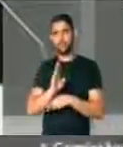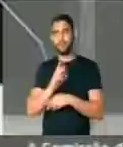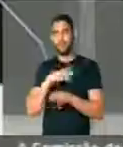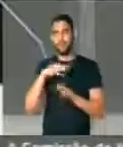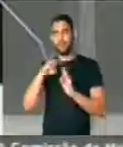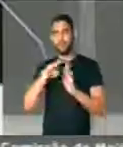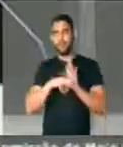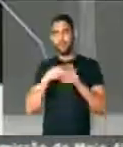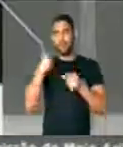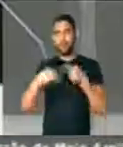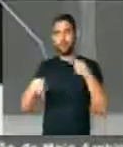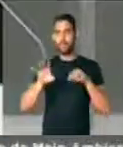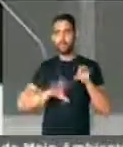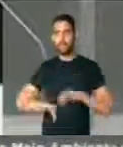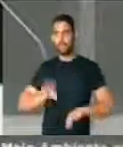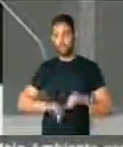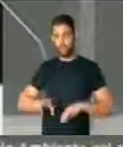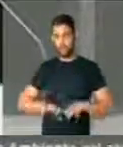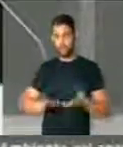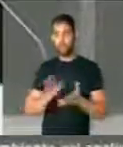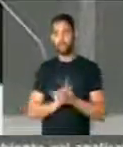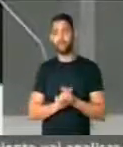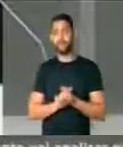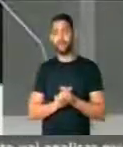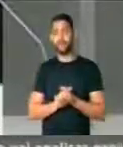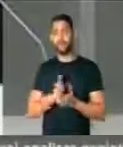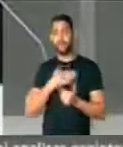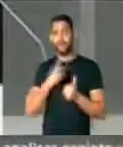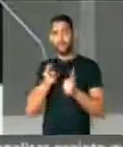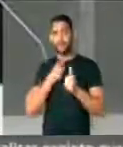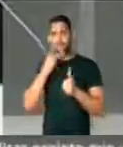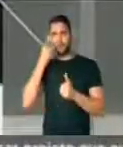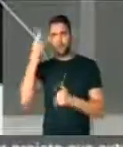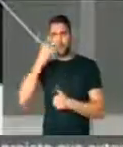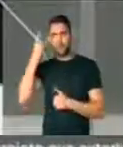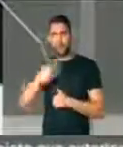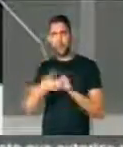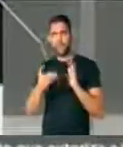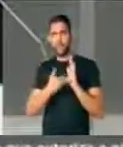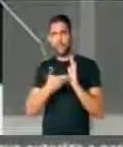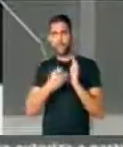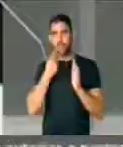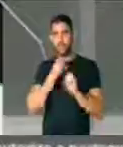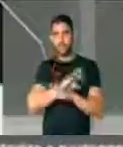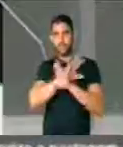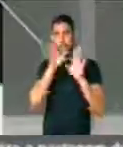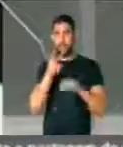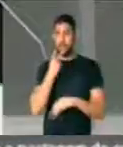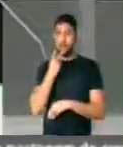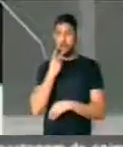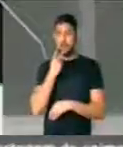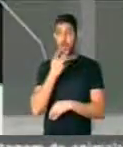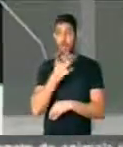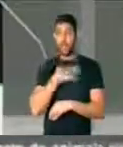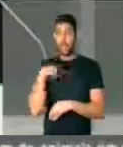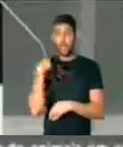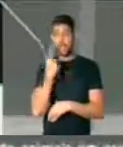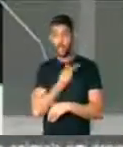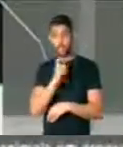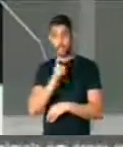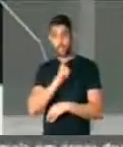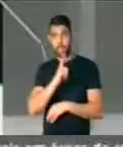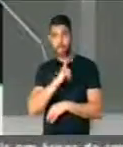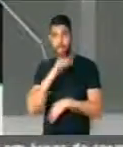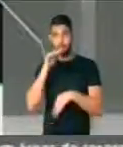as medidas de combate à corrupção. No meu primeiro discurso nessa casa, eu deixei muito claro que nós só teremos